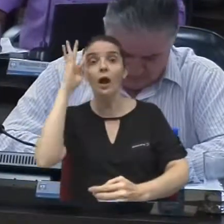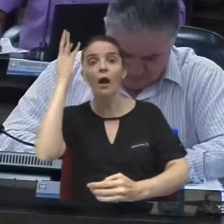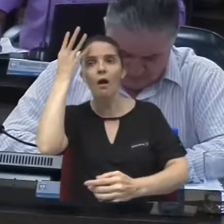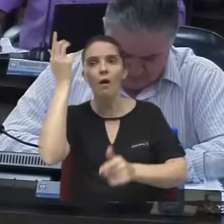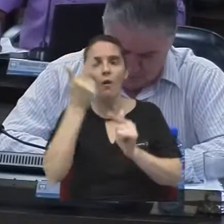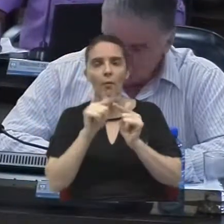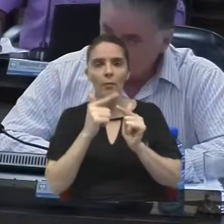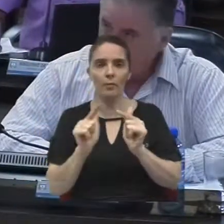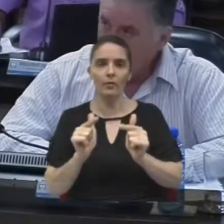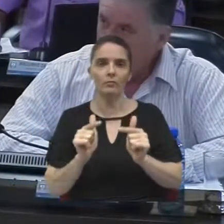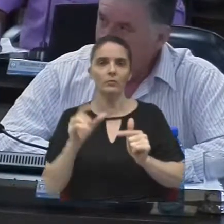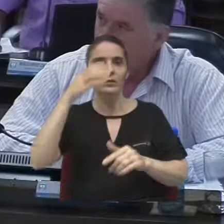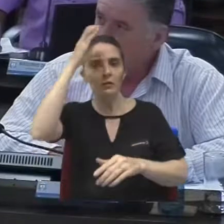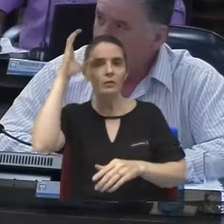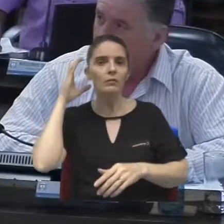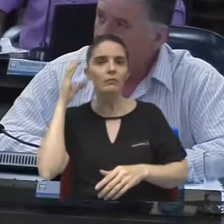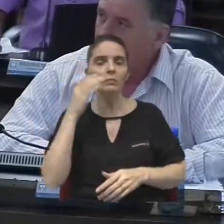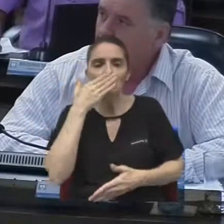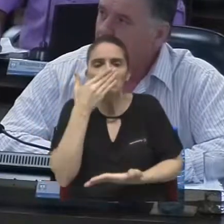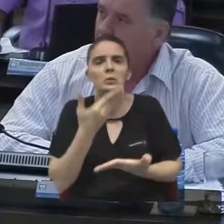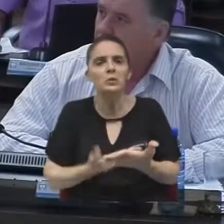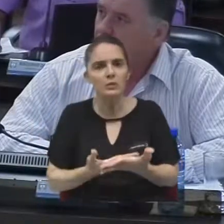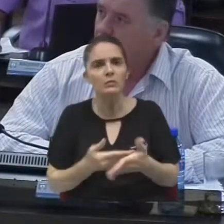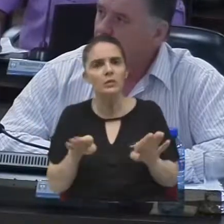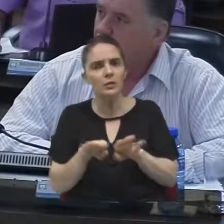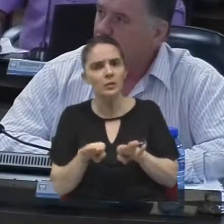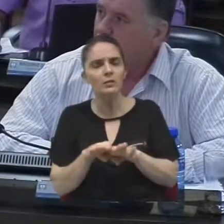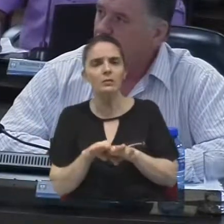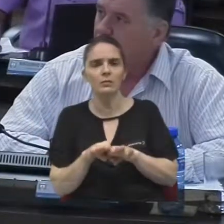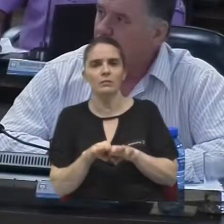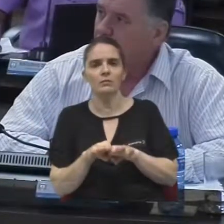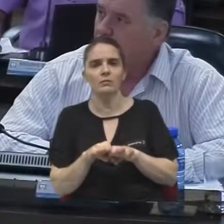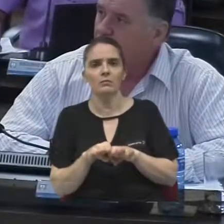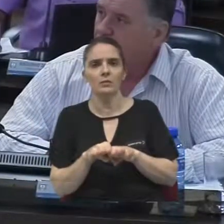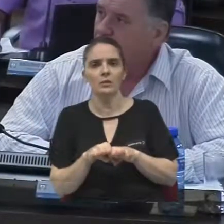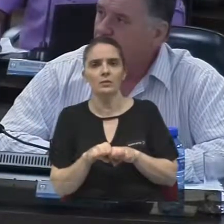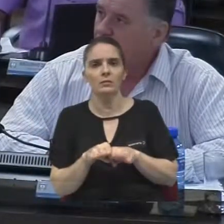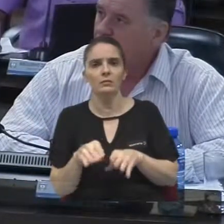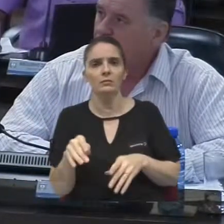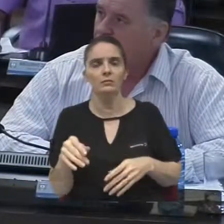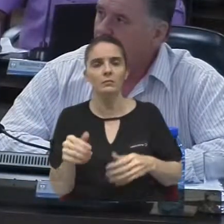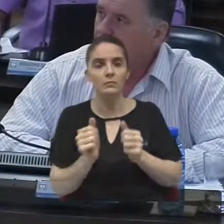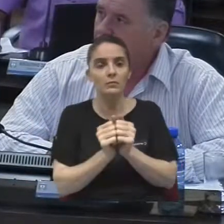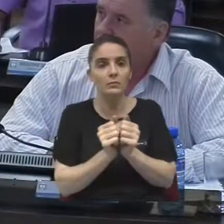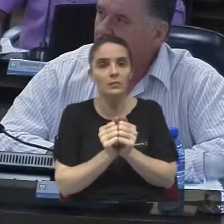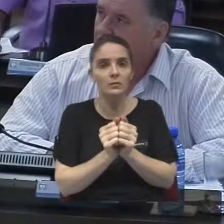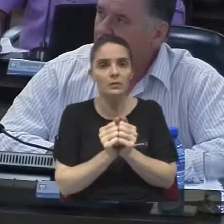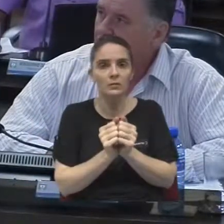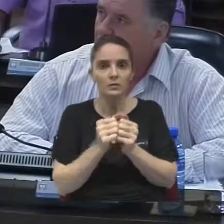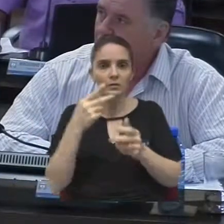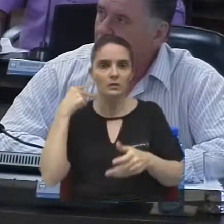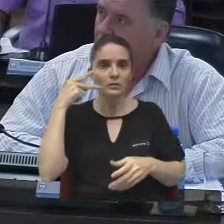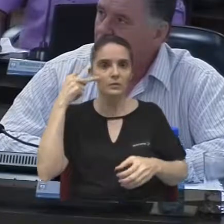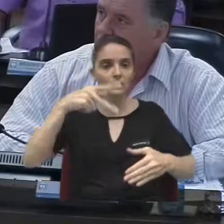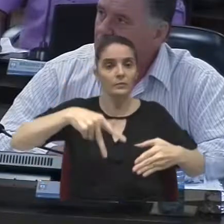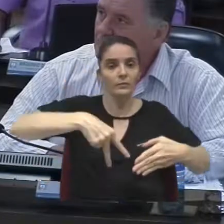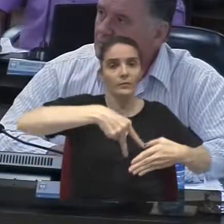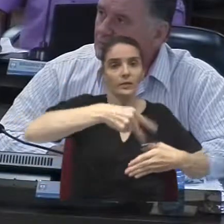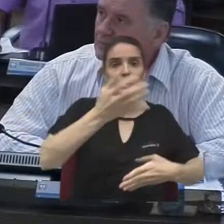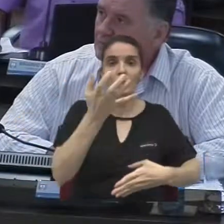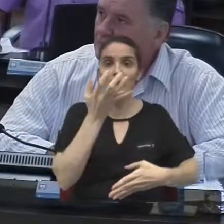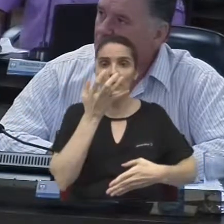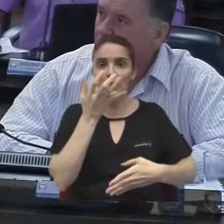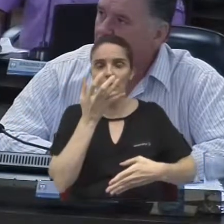admiro e me solidarizo com os vereadores da base que ainda têm coragem de levantar aqui e tentar defender o secretário de